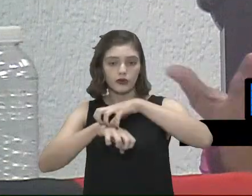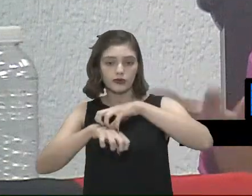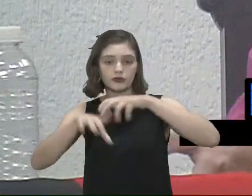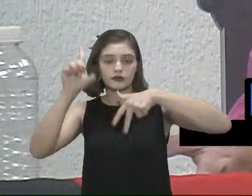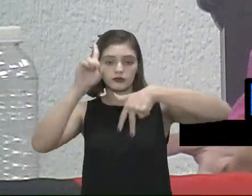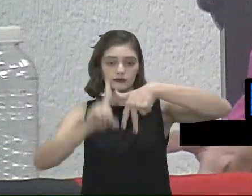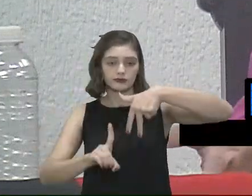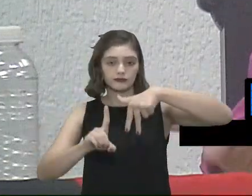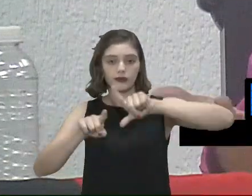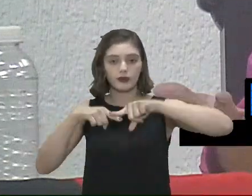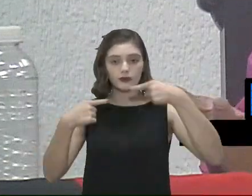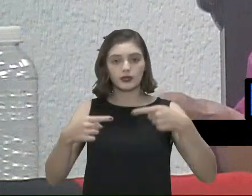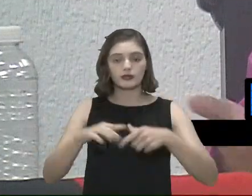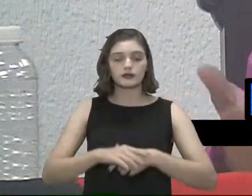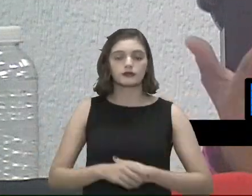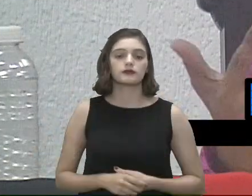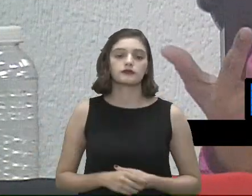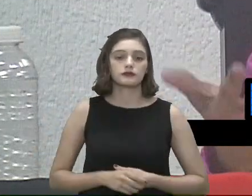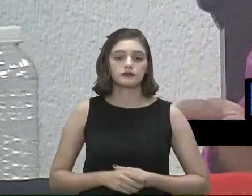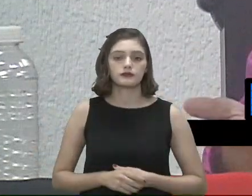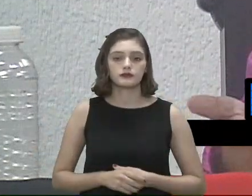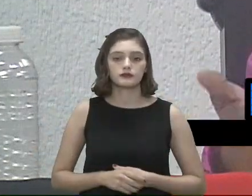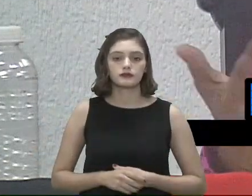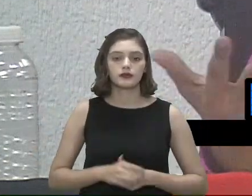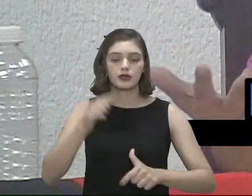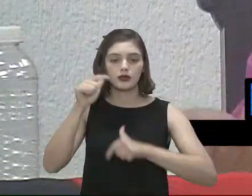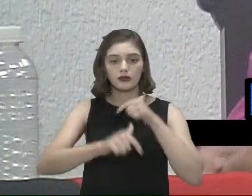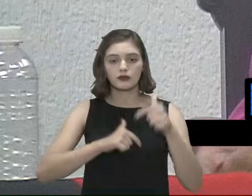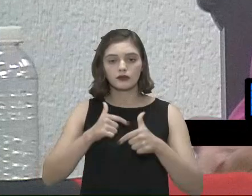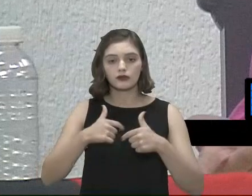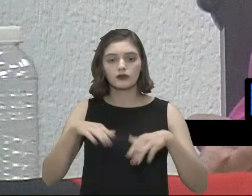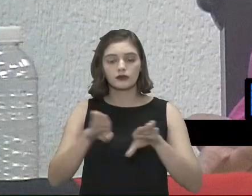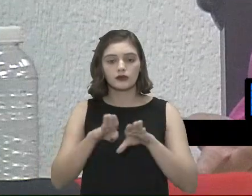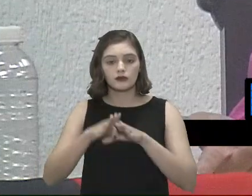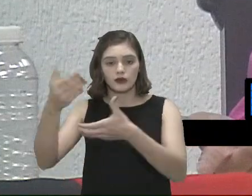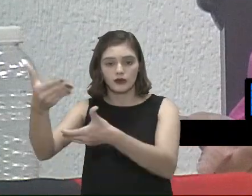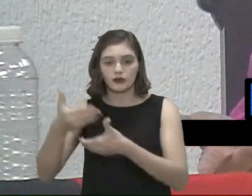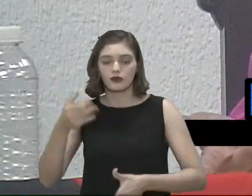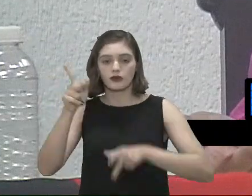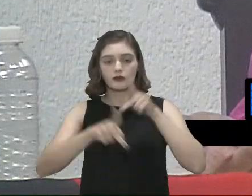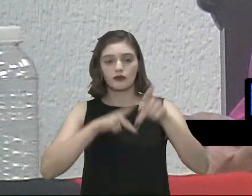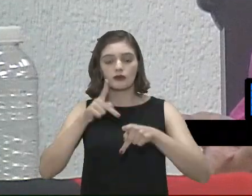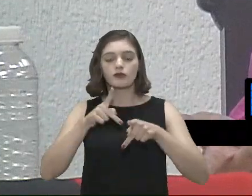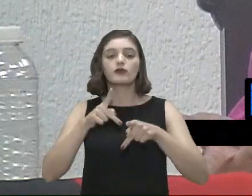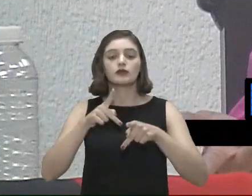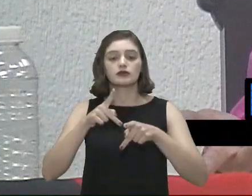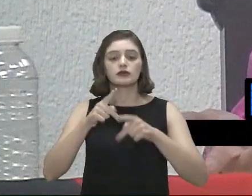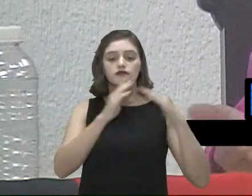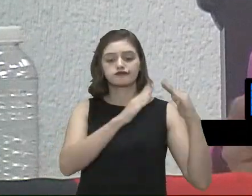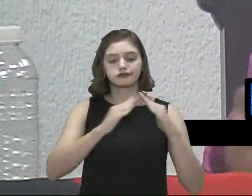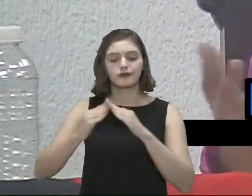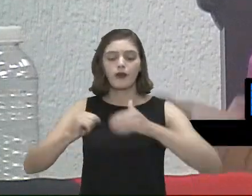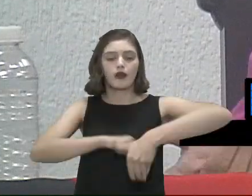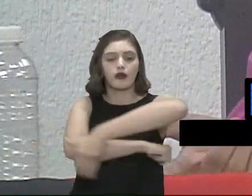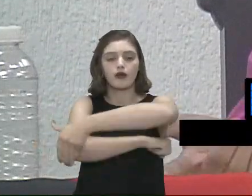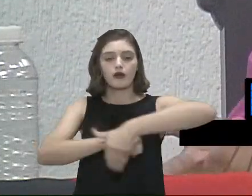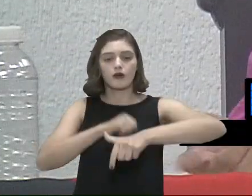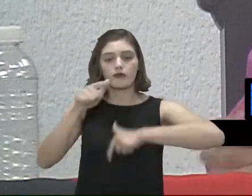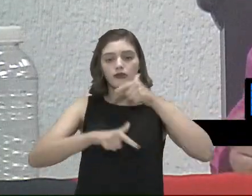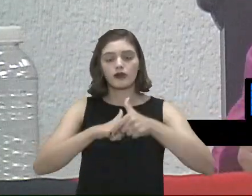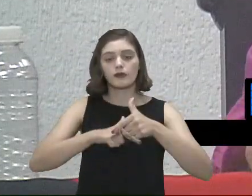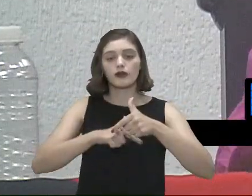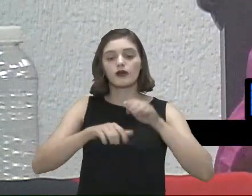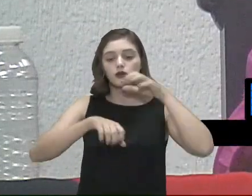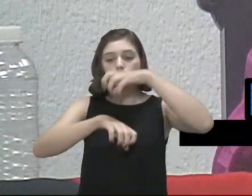Deficiência, mas trabalhei, né, também no abrigo para a população em situação de rua, trabalhei, né, no Centro Pop